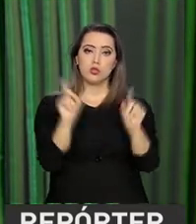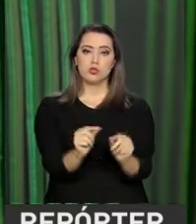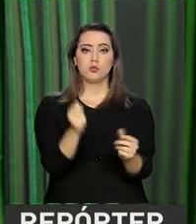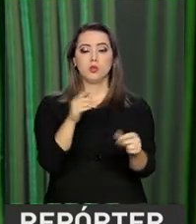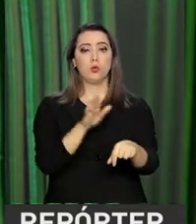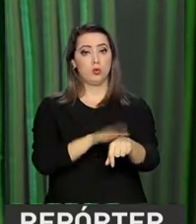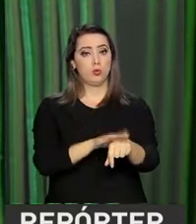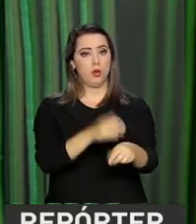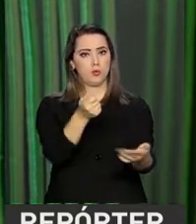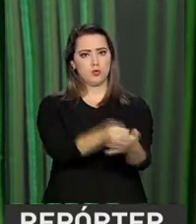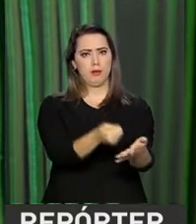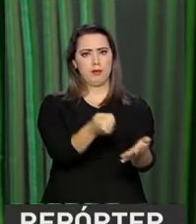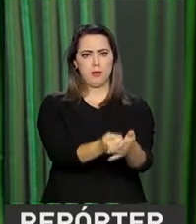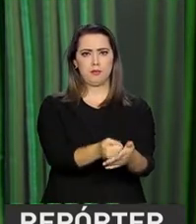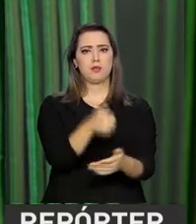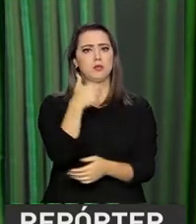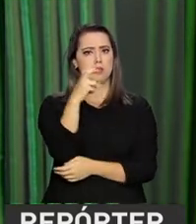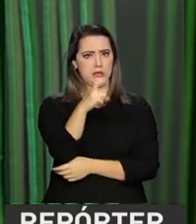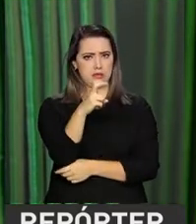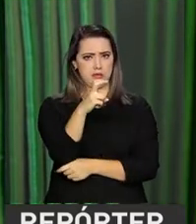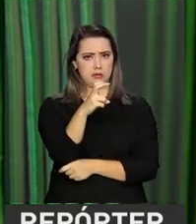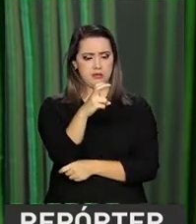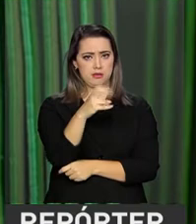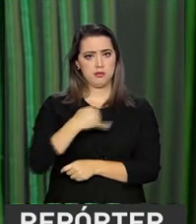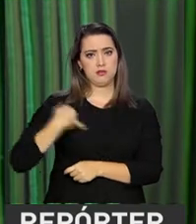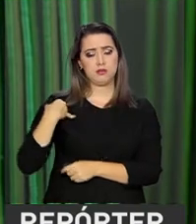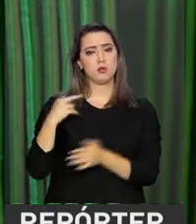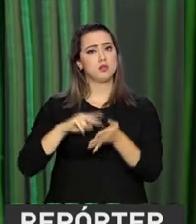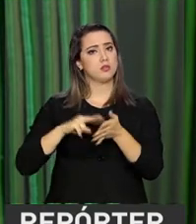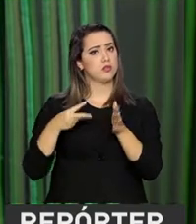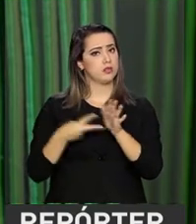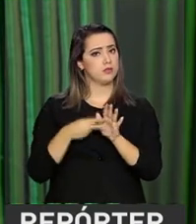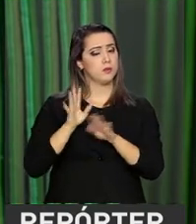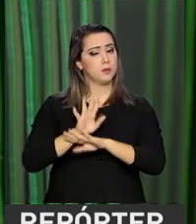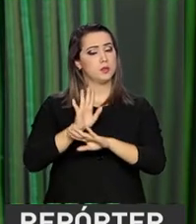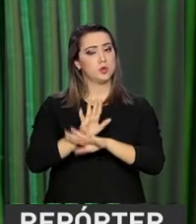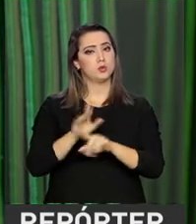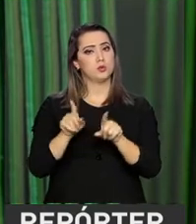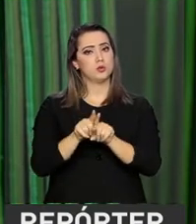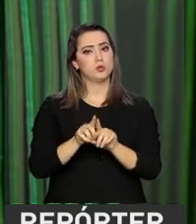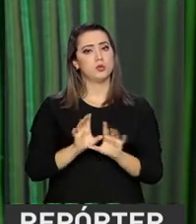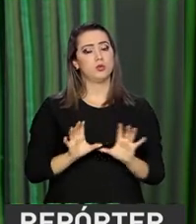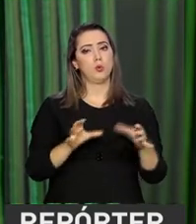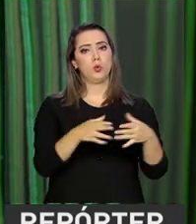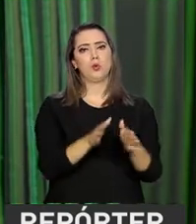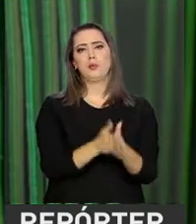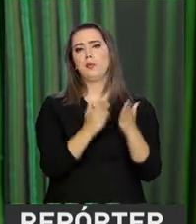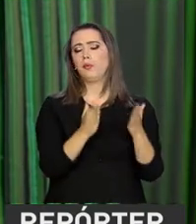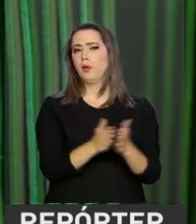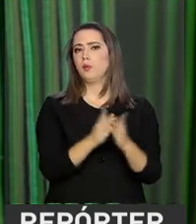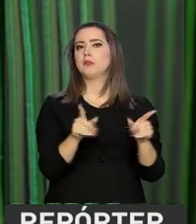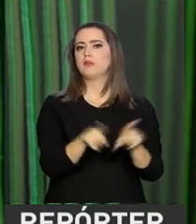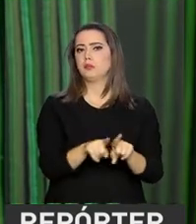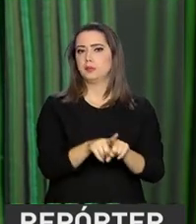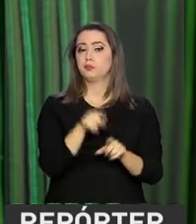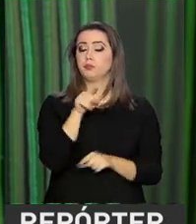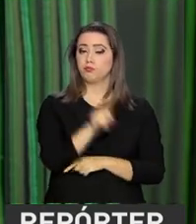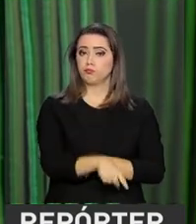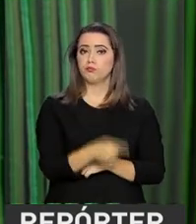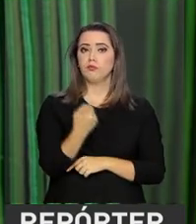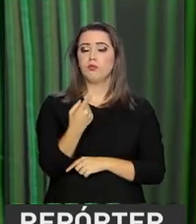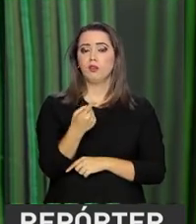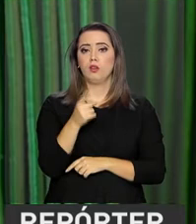o tempo de contribuição para 15 anos, isso está a significar que vai beneficiar os mais pobres. Então, este também